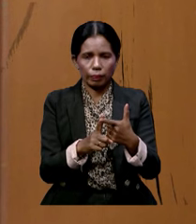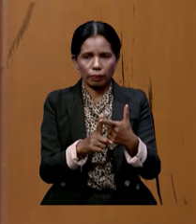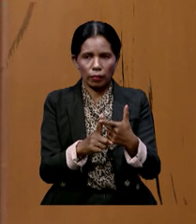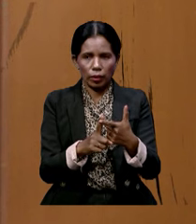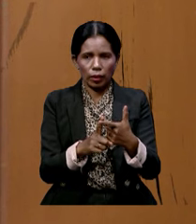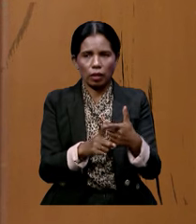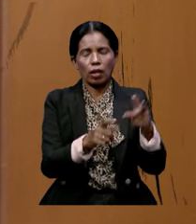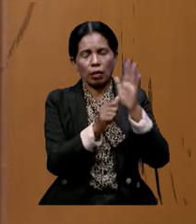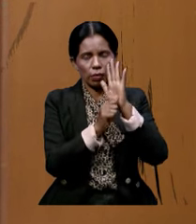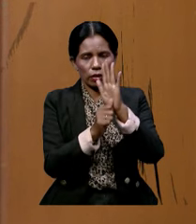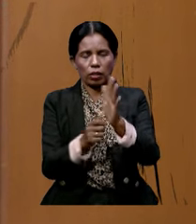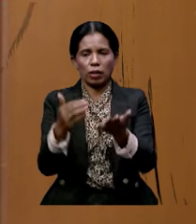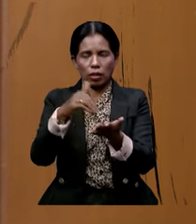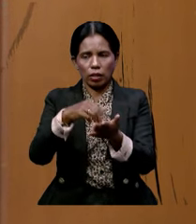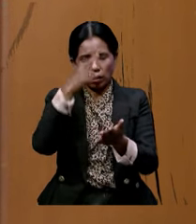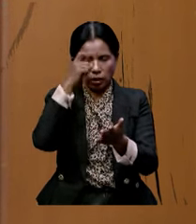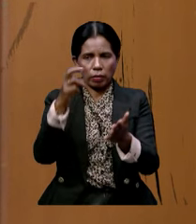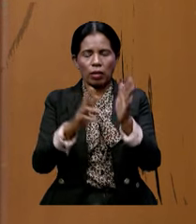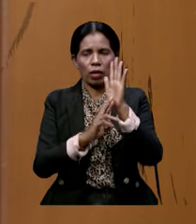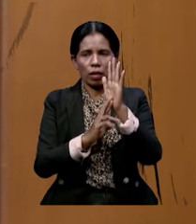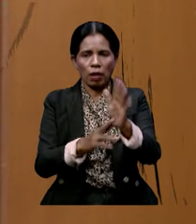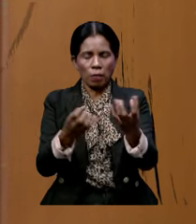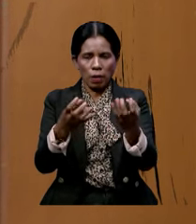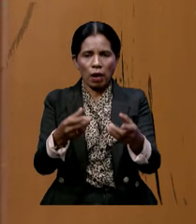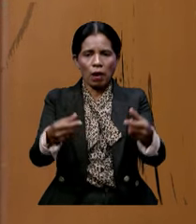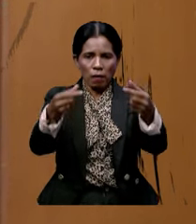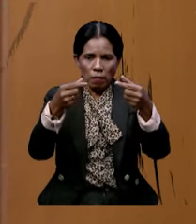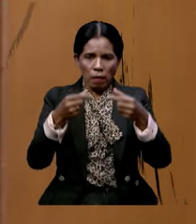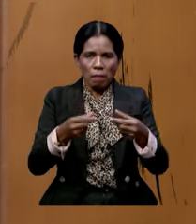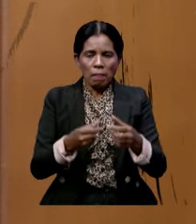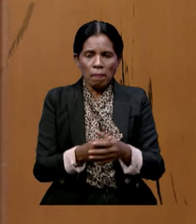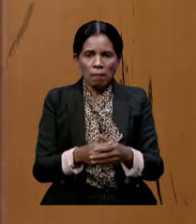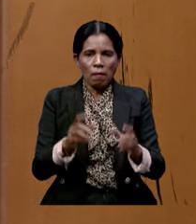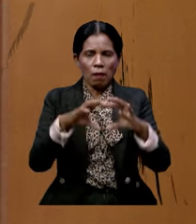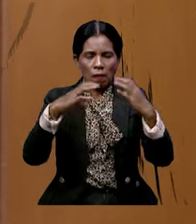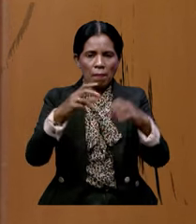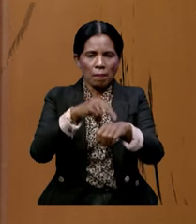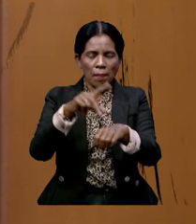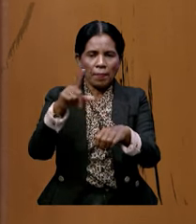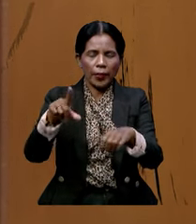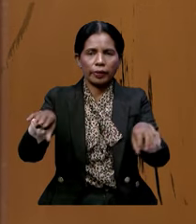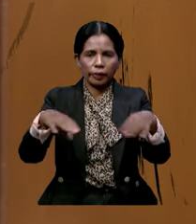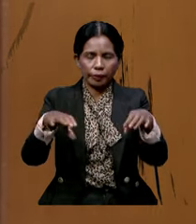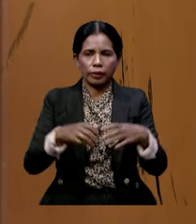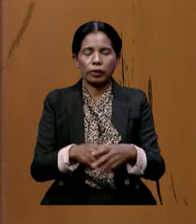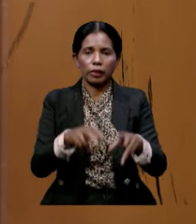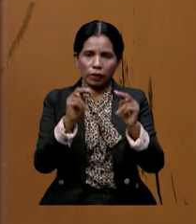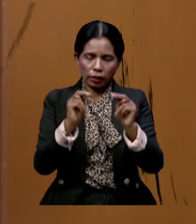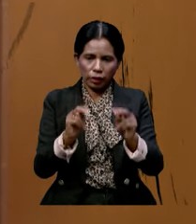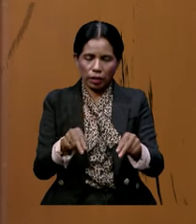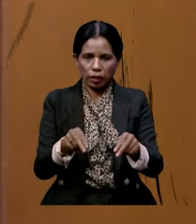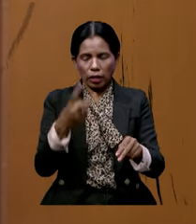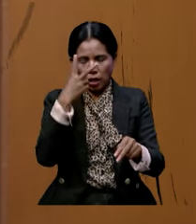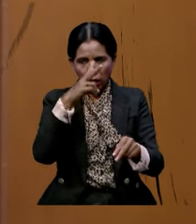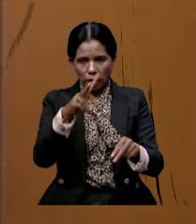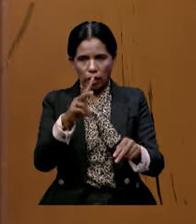mas apresenta filha fale. Então, mas tirando a recomendação, logo que dá, mas foi para o Conselho Nacional do Trabalho, mas tem que re